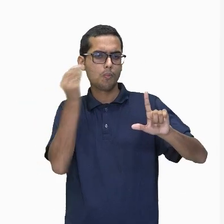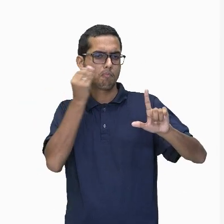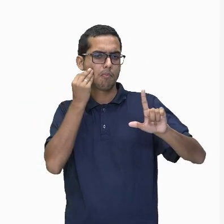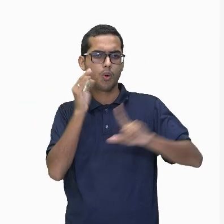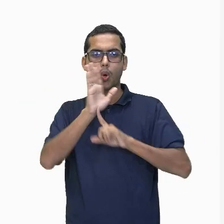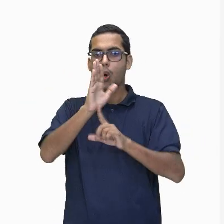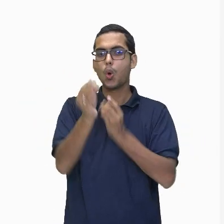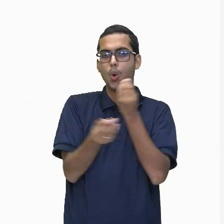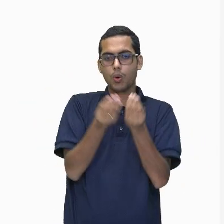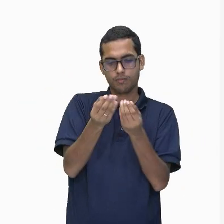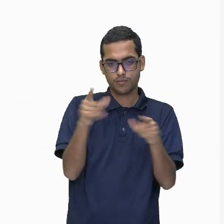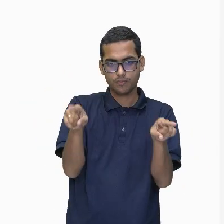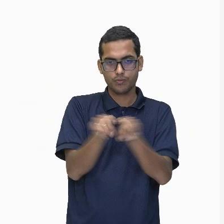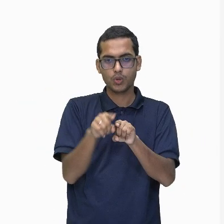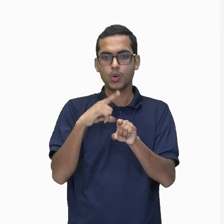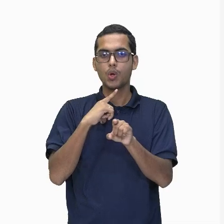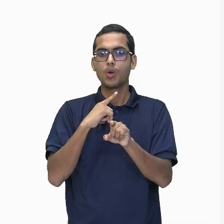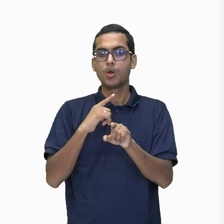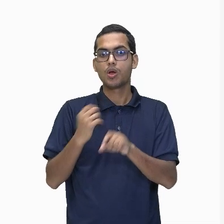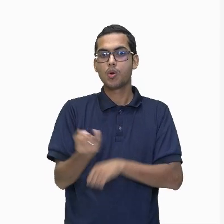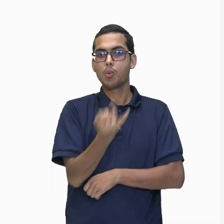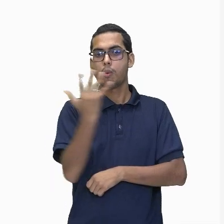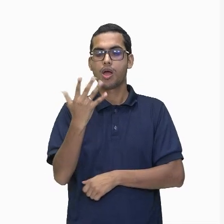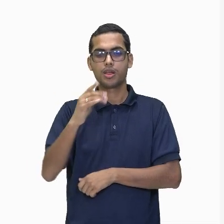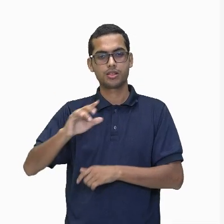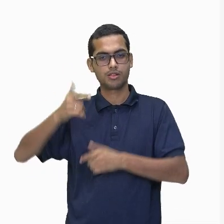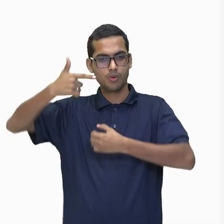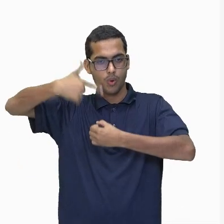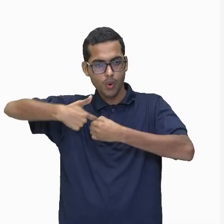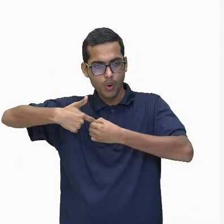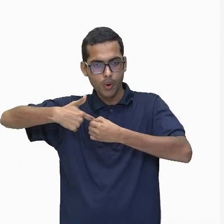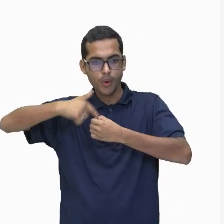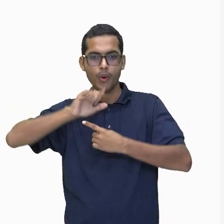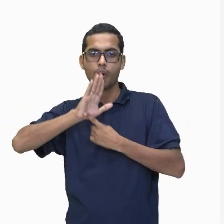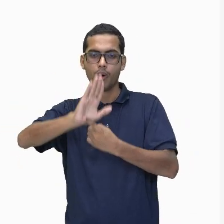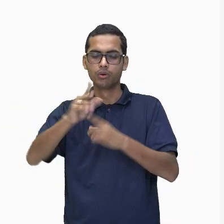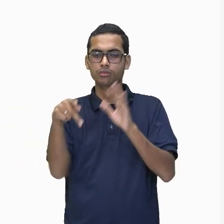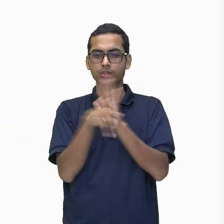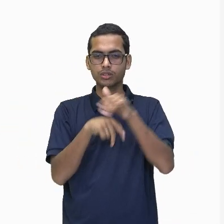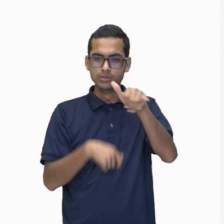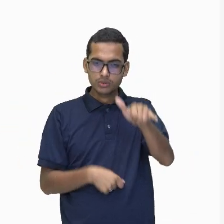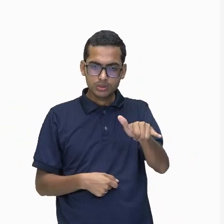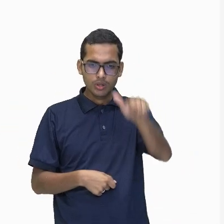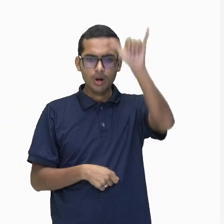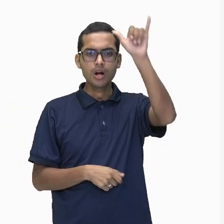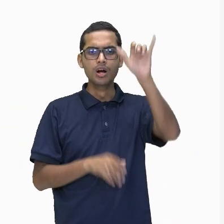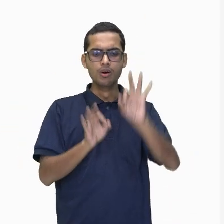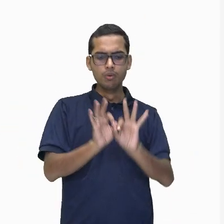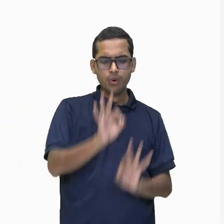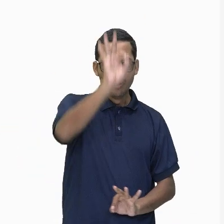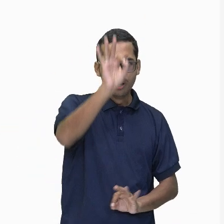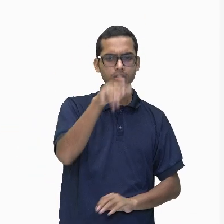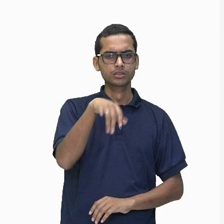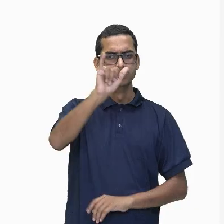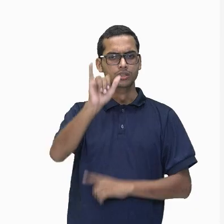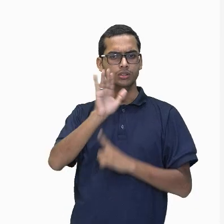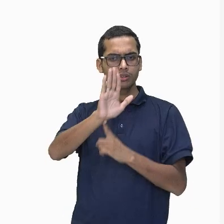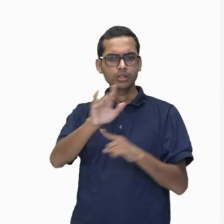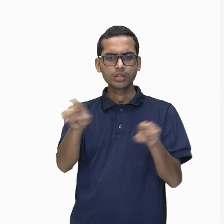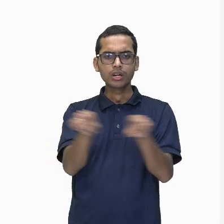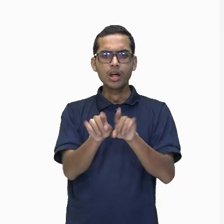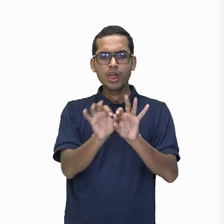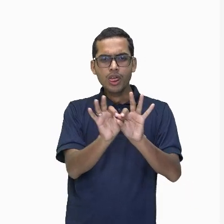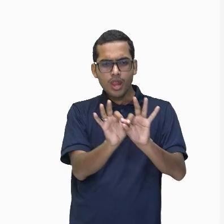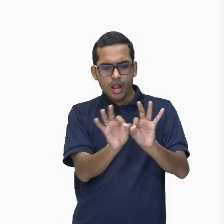qual a quantidade de combustível no tanque é indicada no eixo Y, tá? Que é o eixo vertical, e a